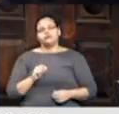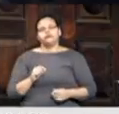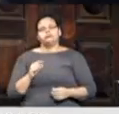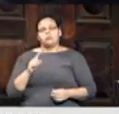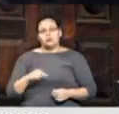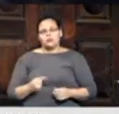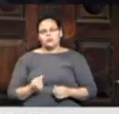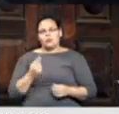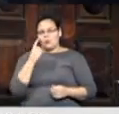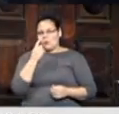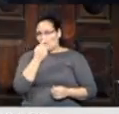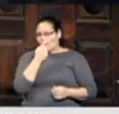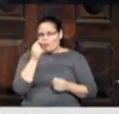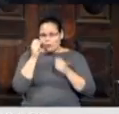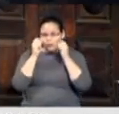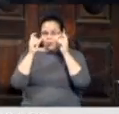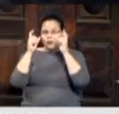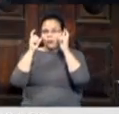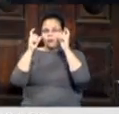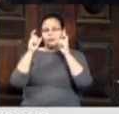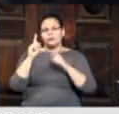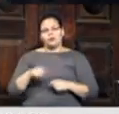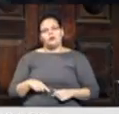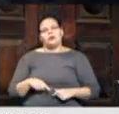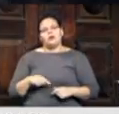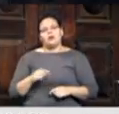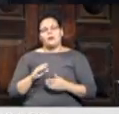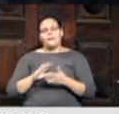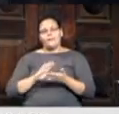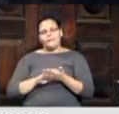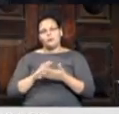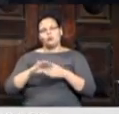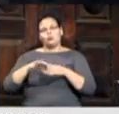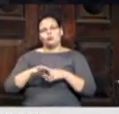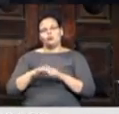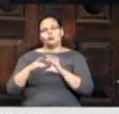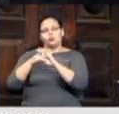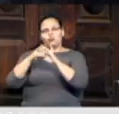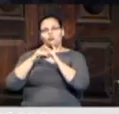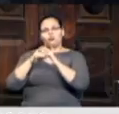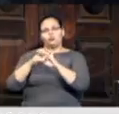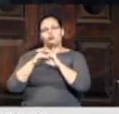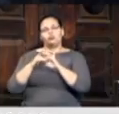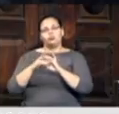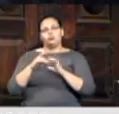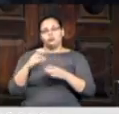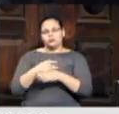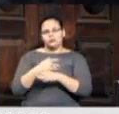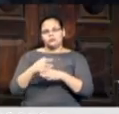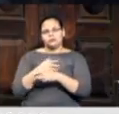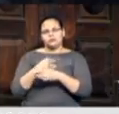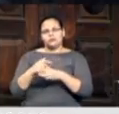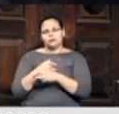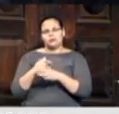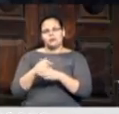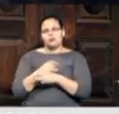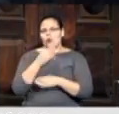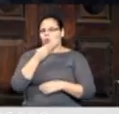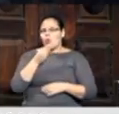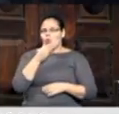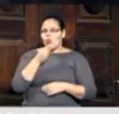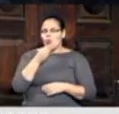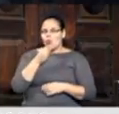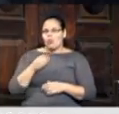brota no olho que se abre é a mão que une uma cidade inteira, ao homem que